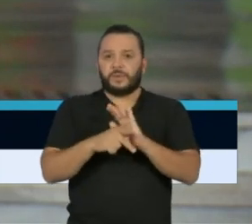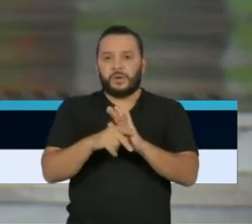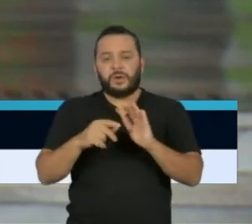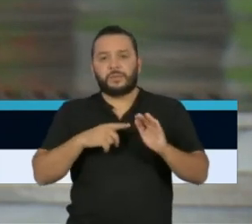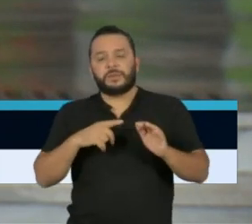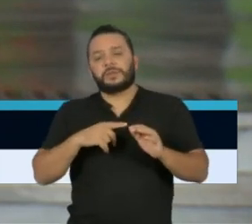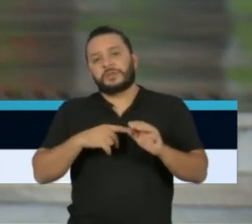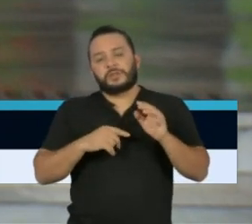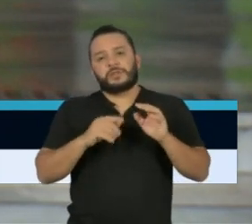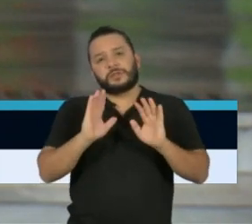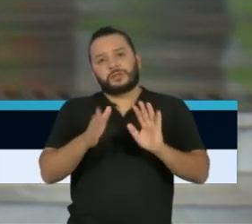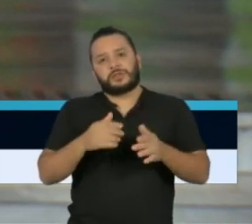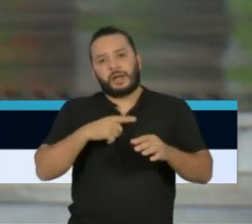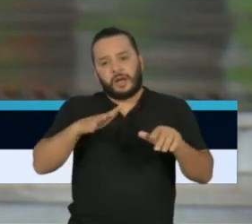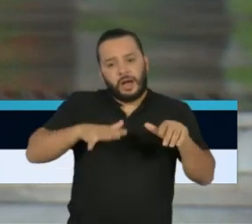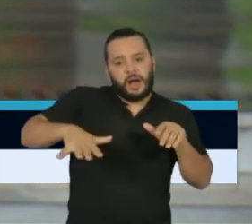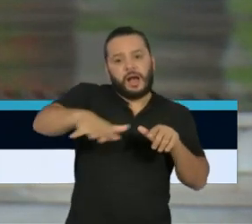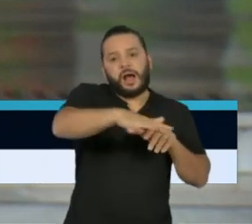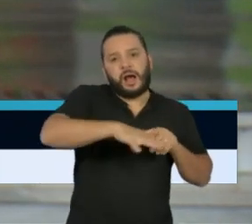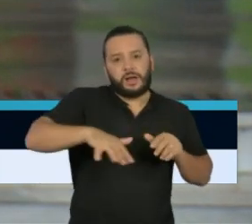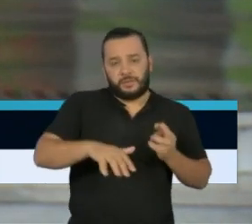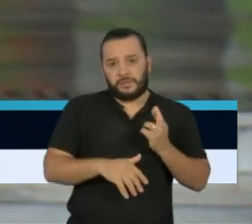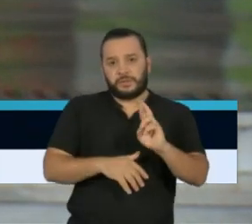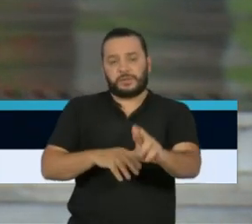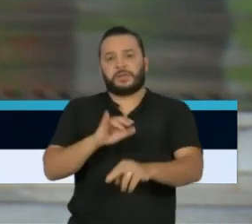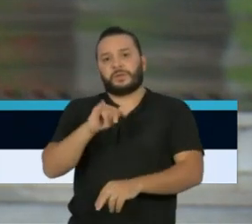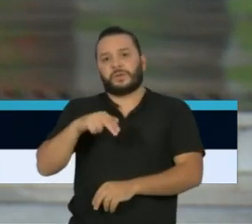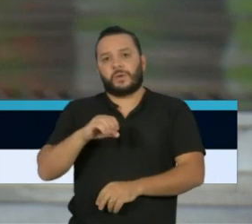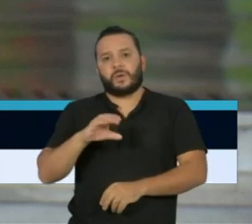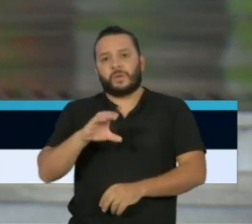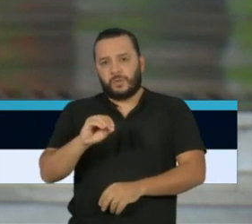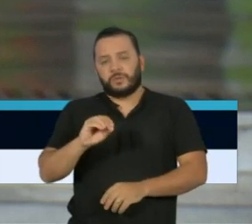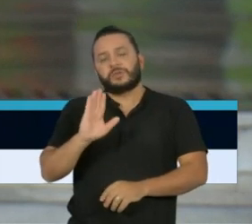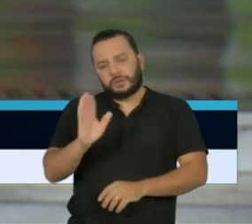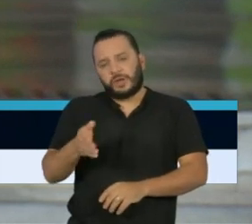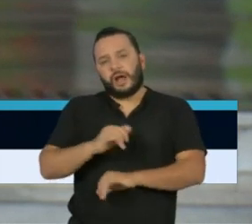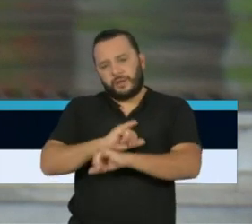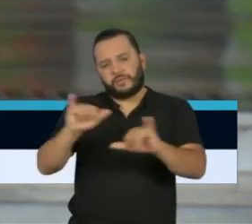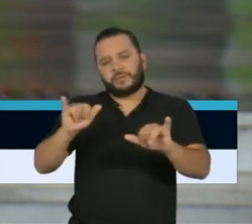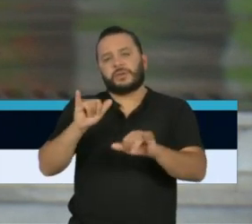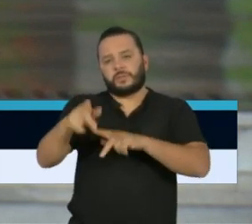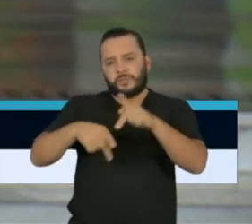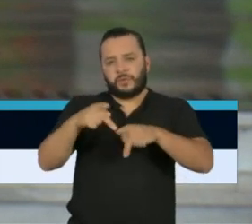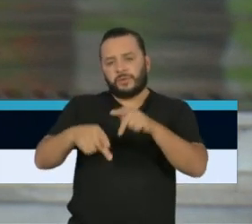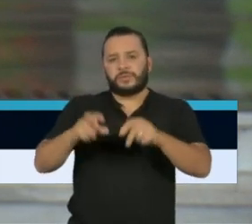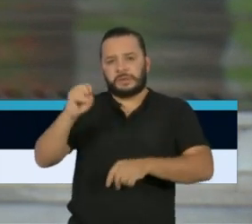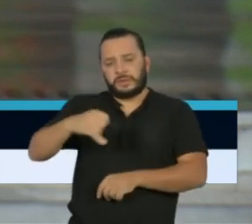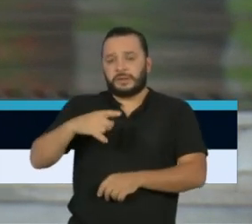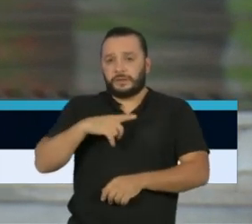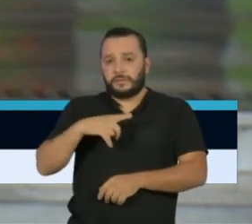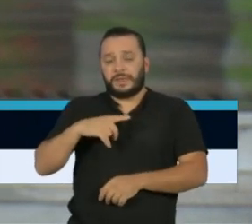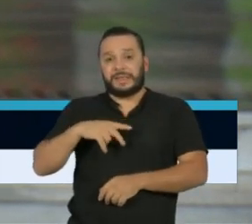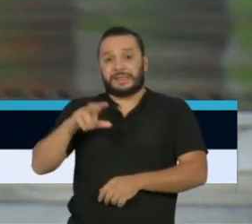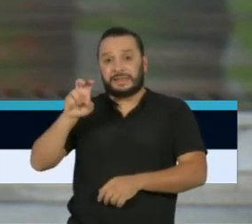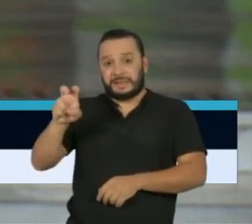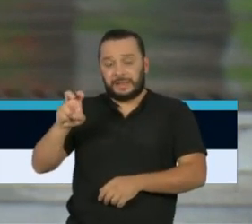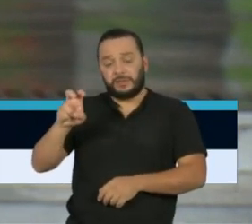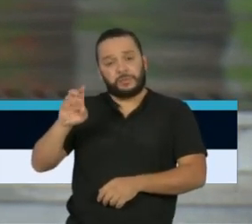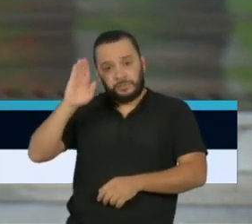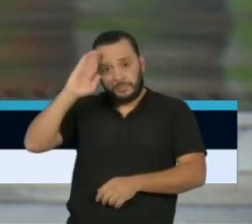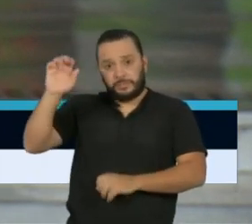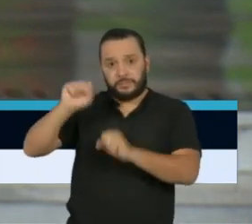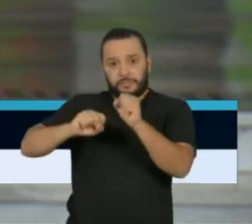tem já divulgado suas informações publicamente para a população. Estamos fechando uma parceria com as 5 principais empresas de